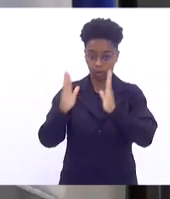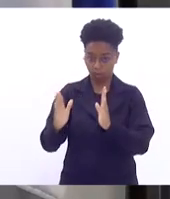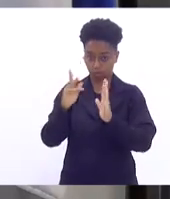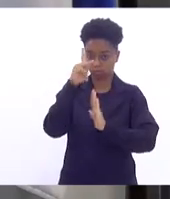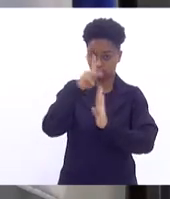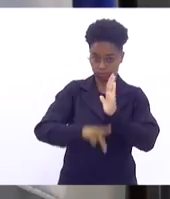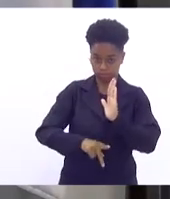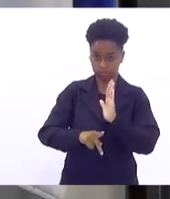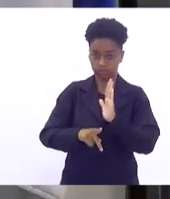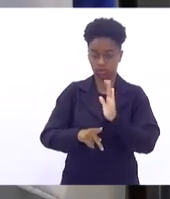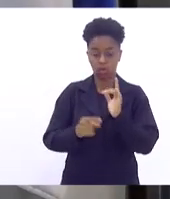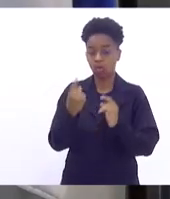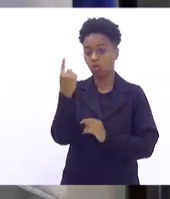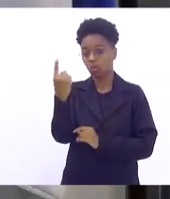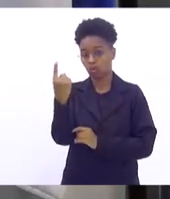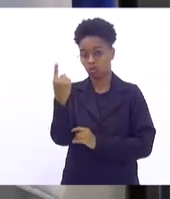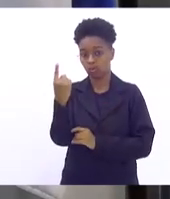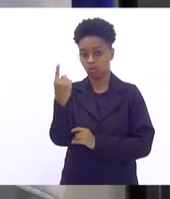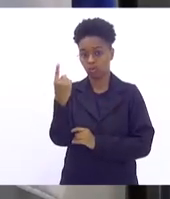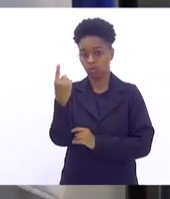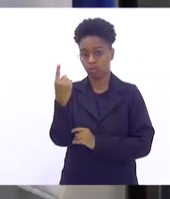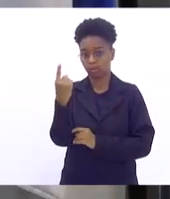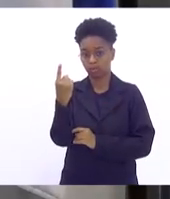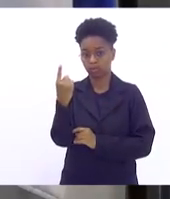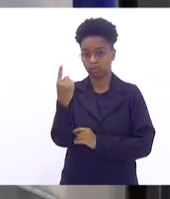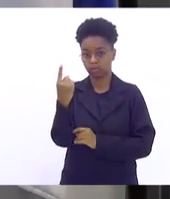projetos do 1 ao